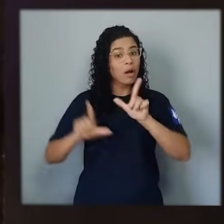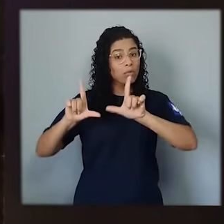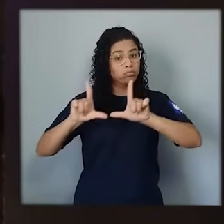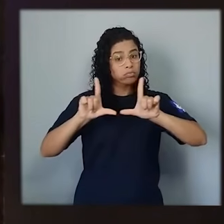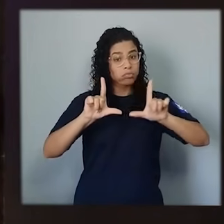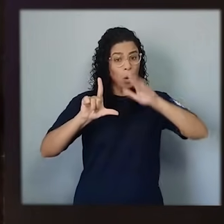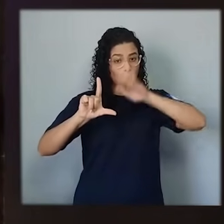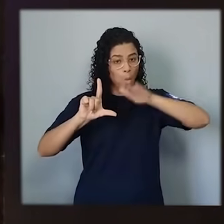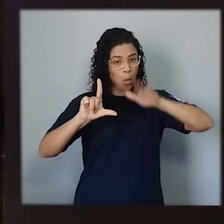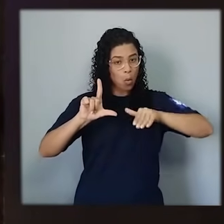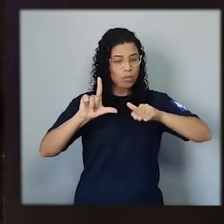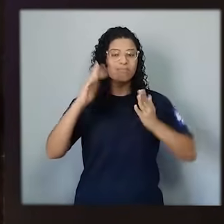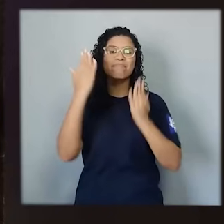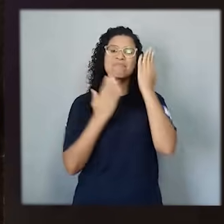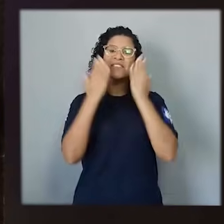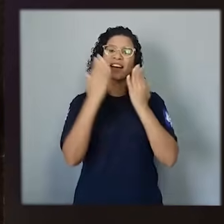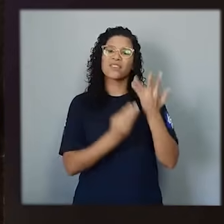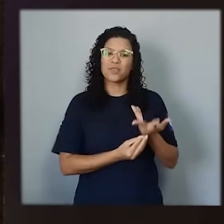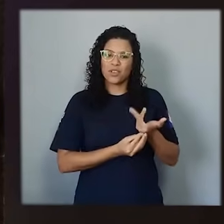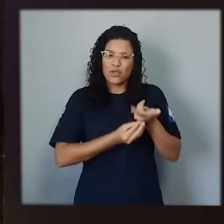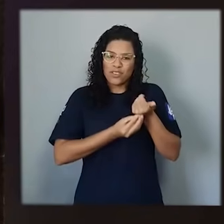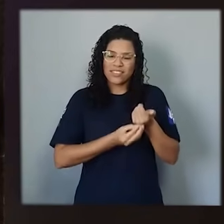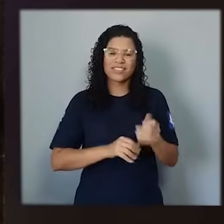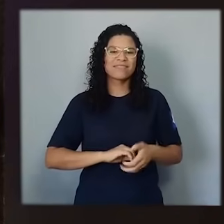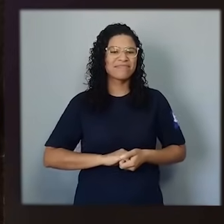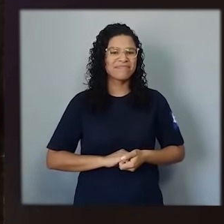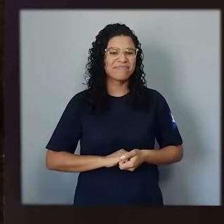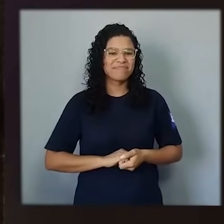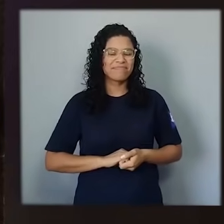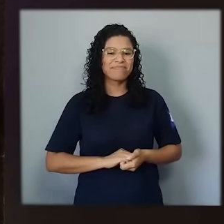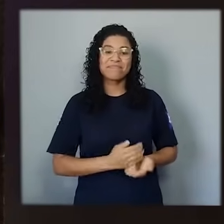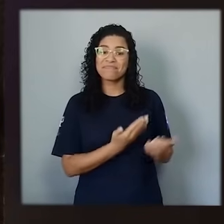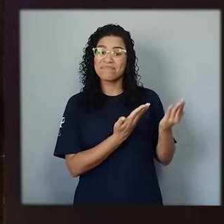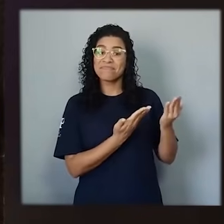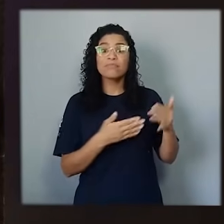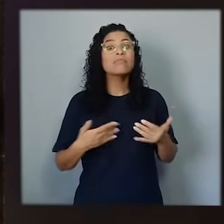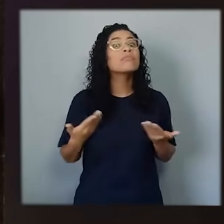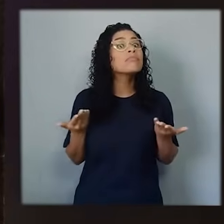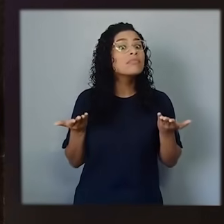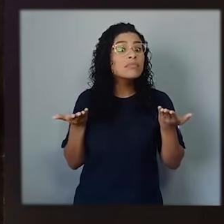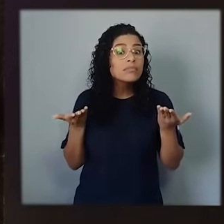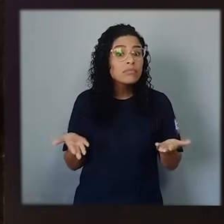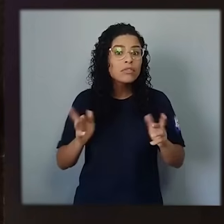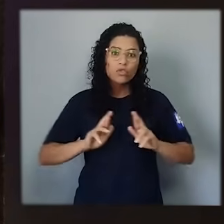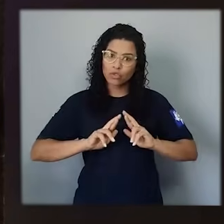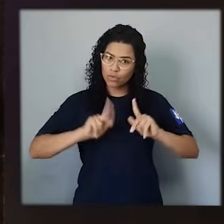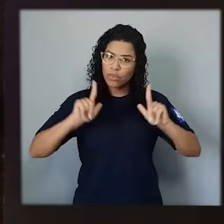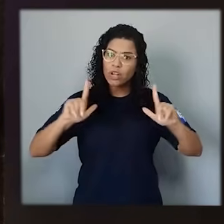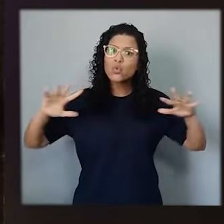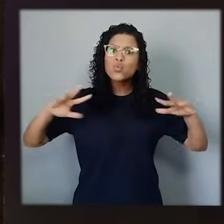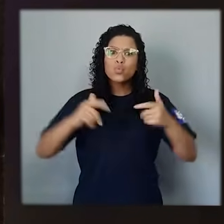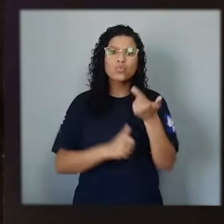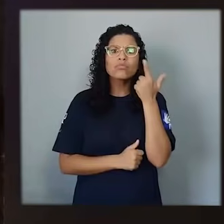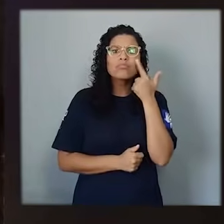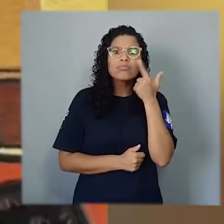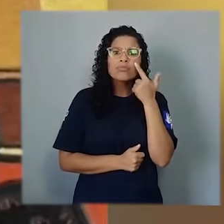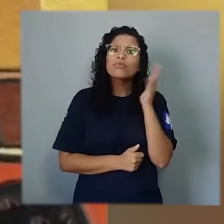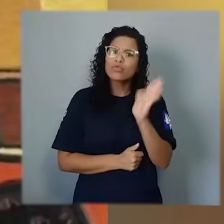pintor chamado Pablo Picasso. E aí? Diferente de tudo que a gente já